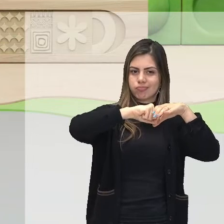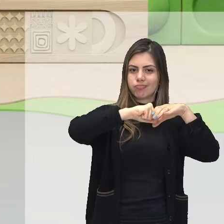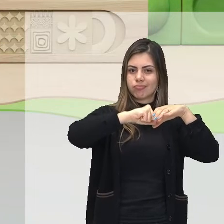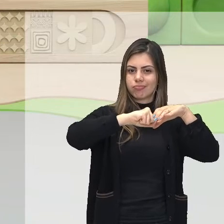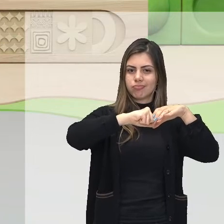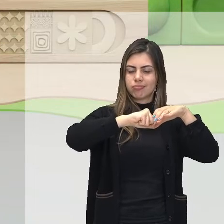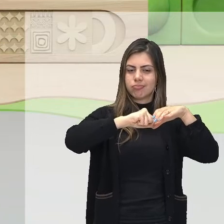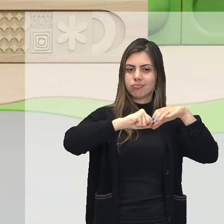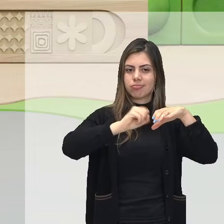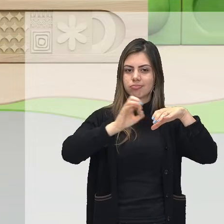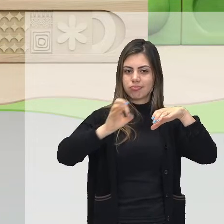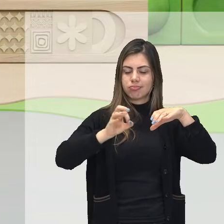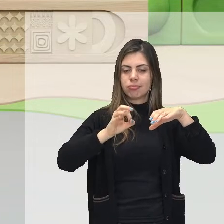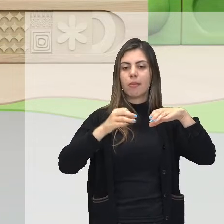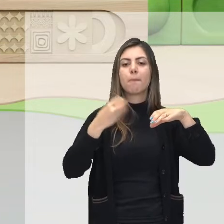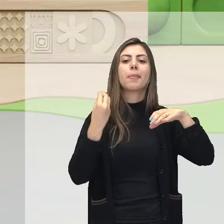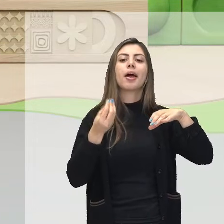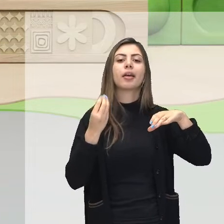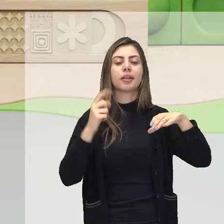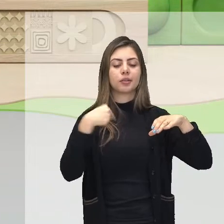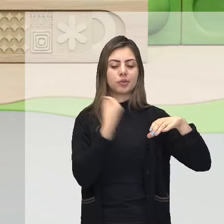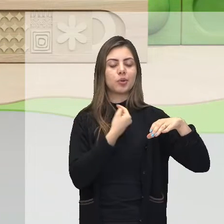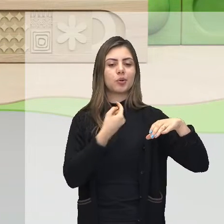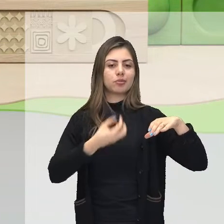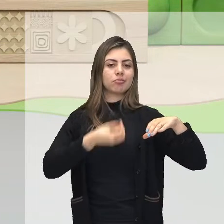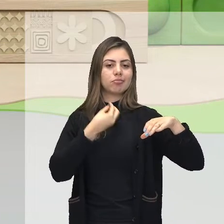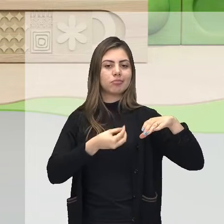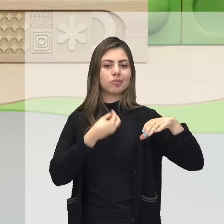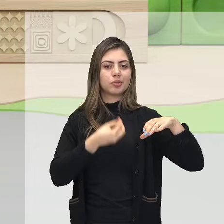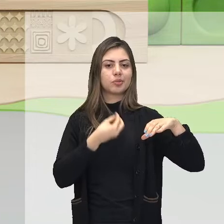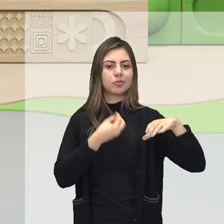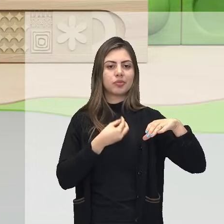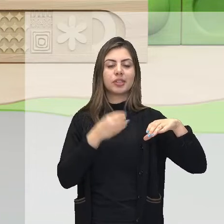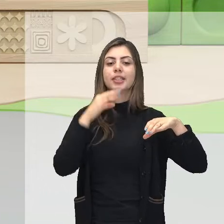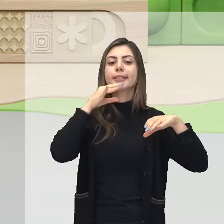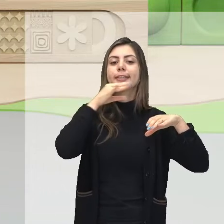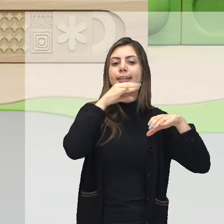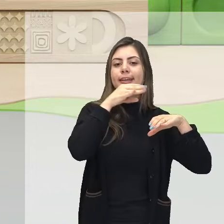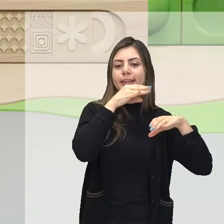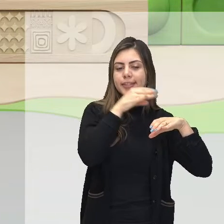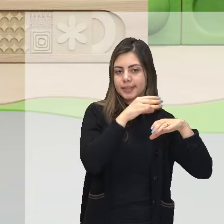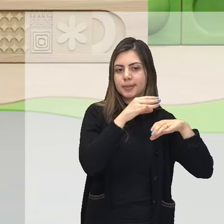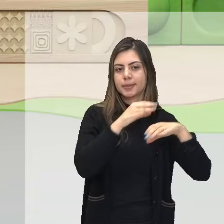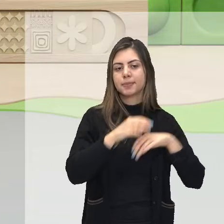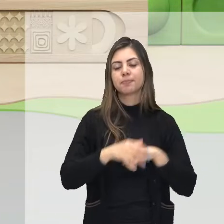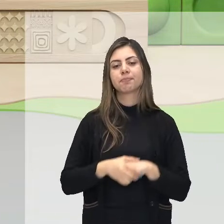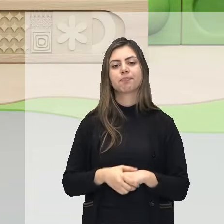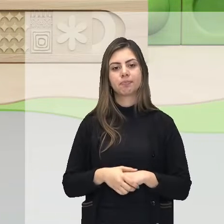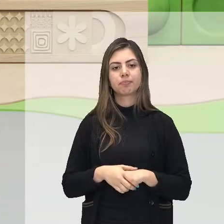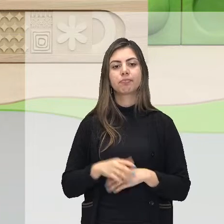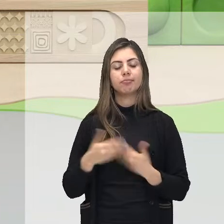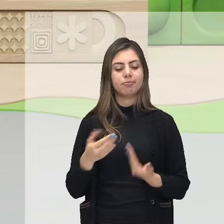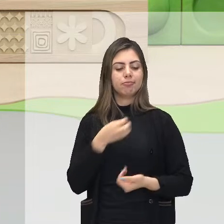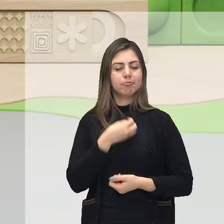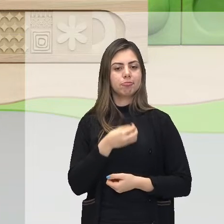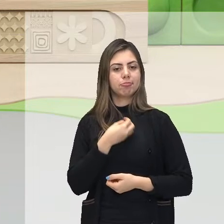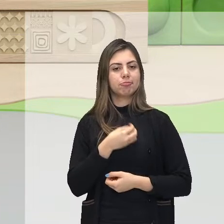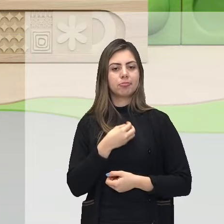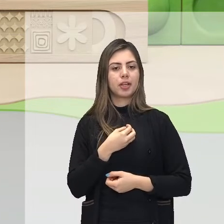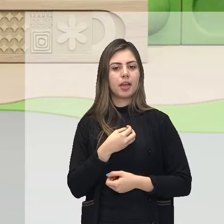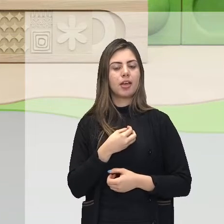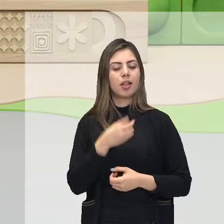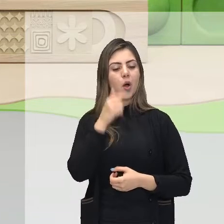dessa radiação para que a gente consiga reter o calor e a gente consiga sobreviver